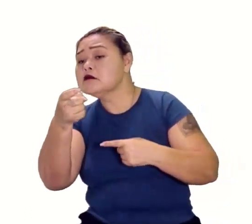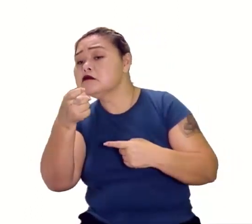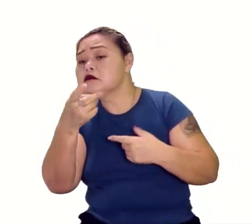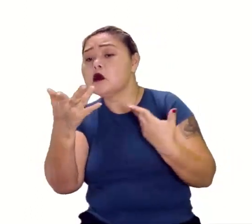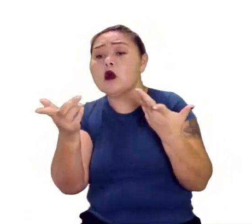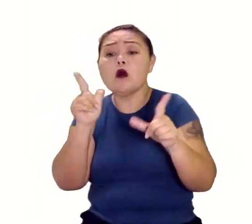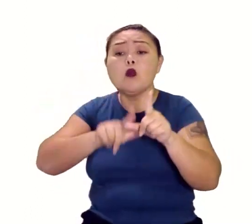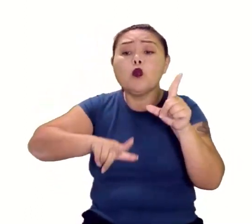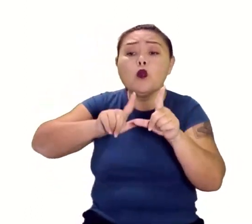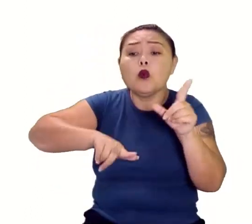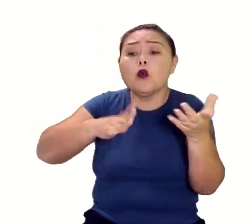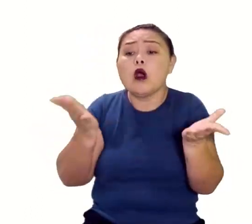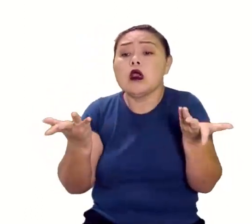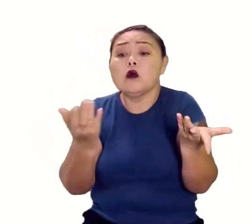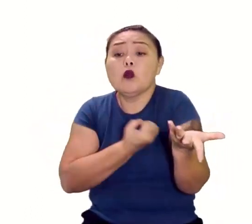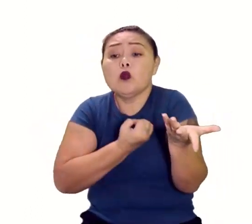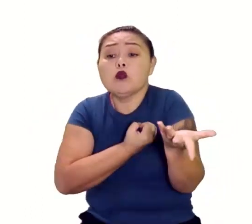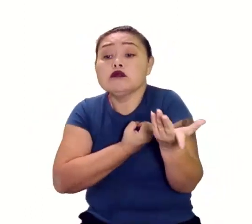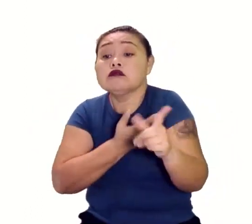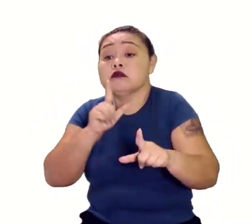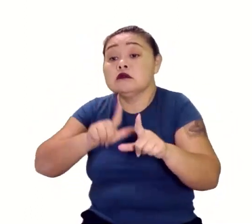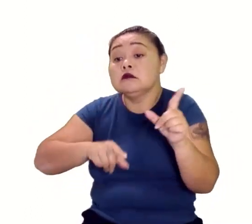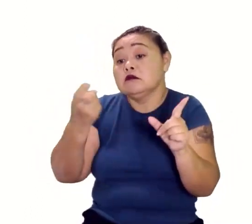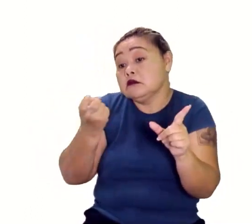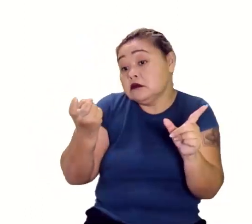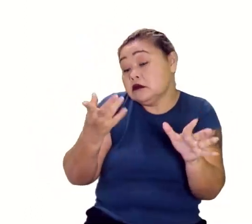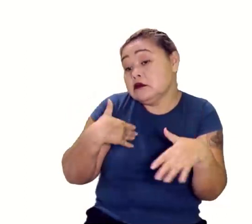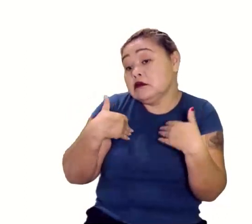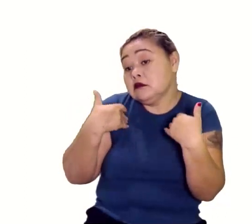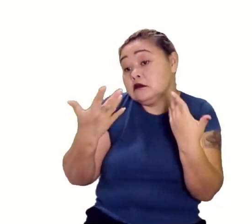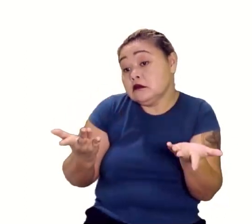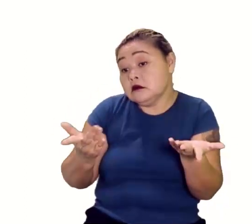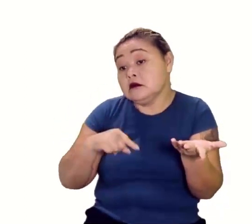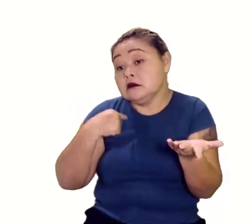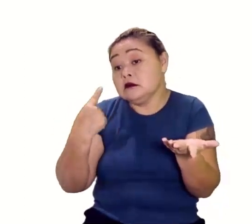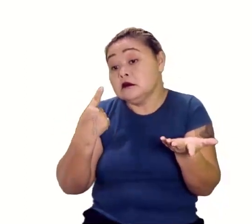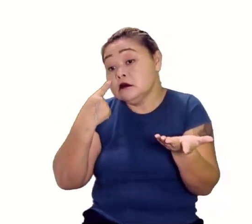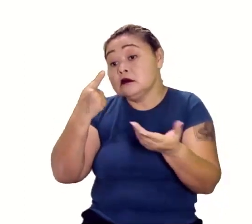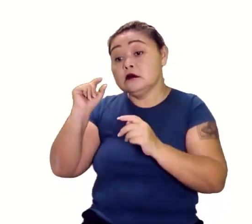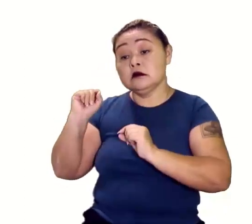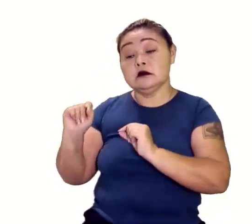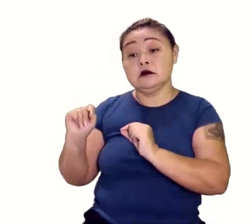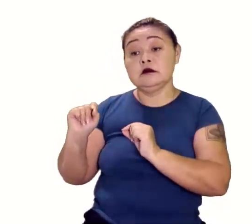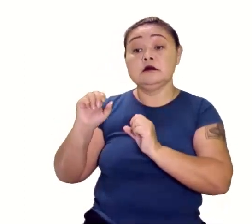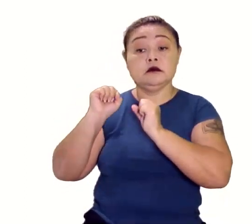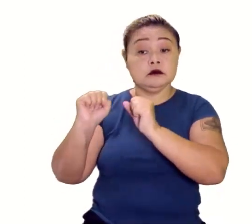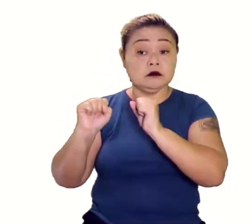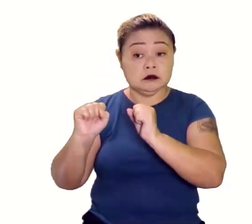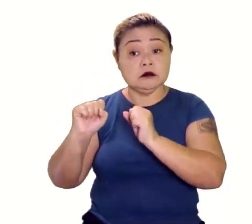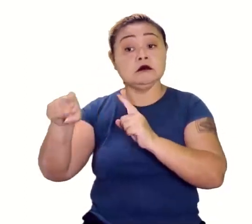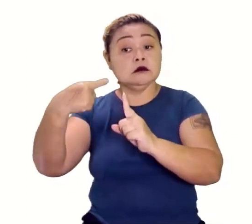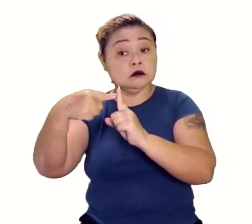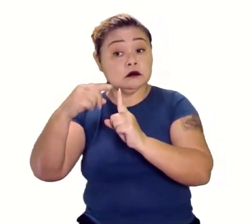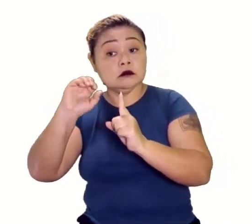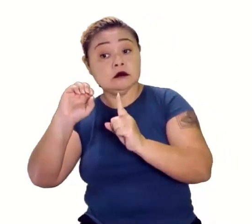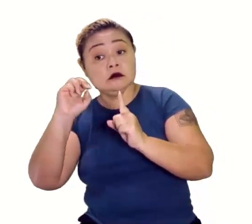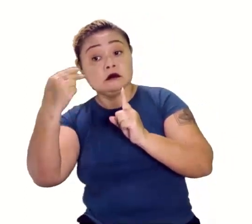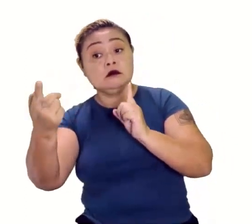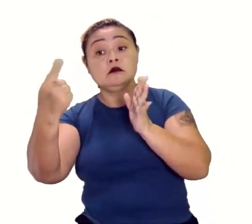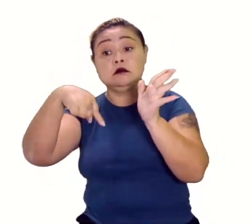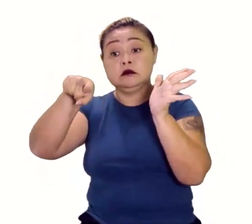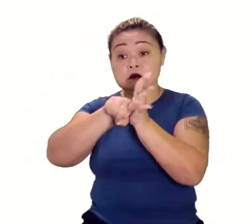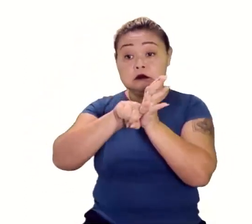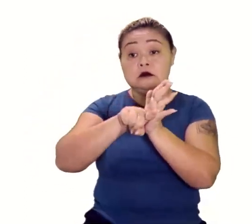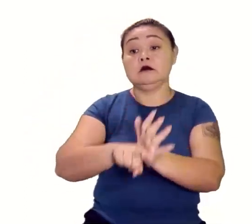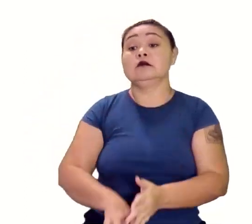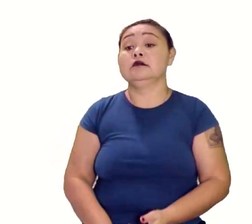para descobrir precisamente qual é o valor de x, daí nós destacamos que pode ser o positivo ou pode ser